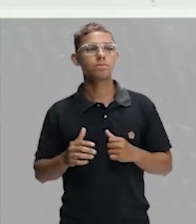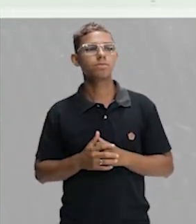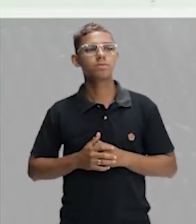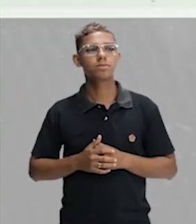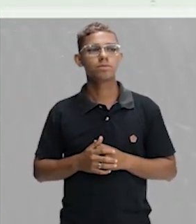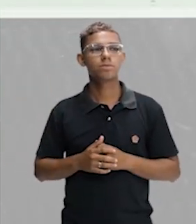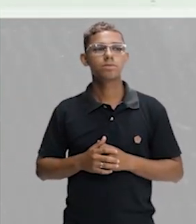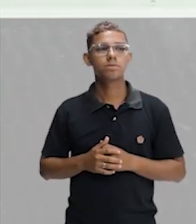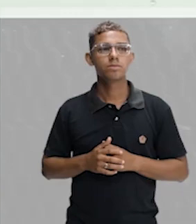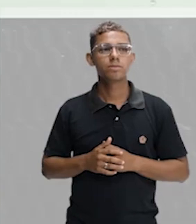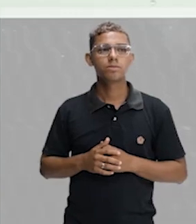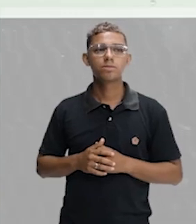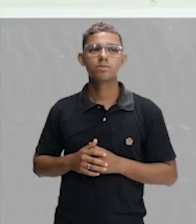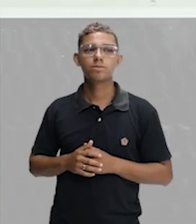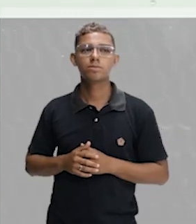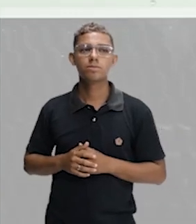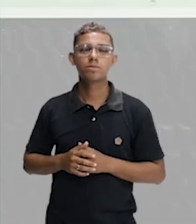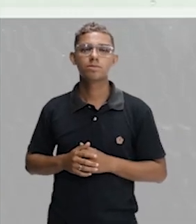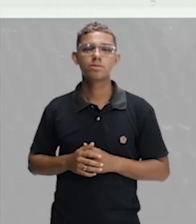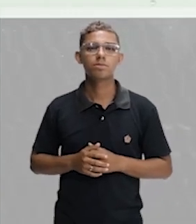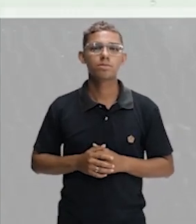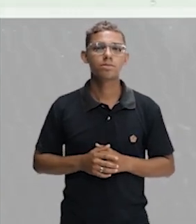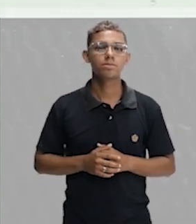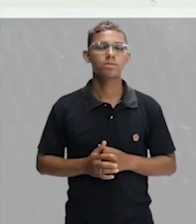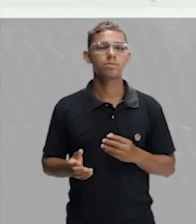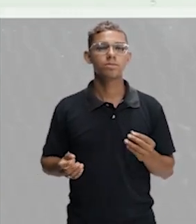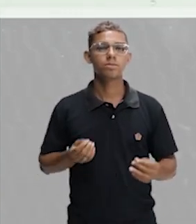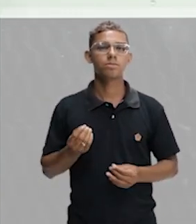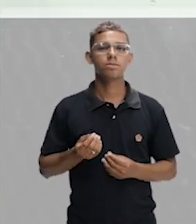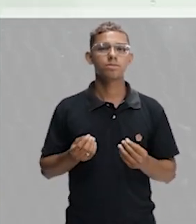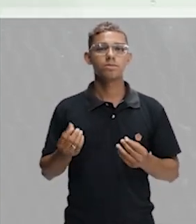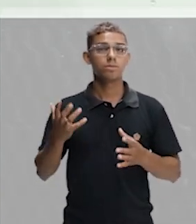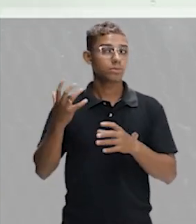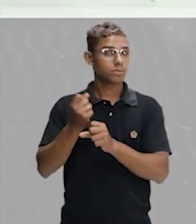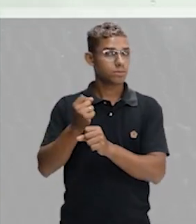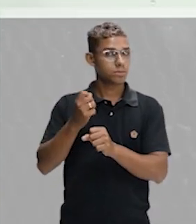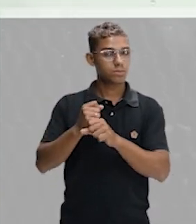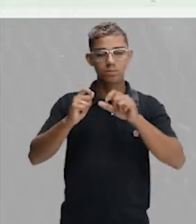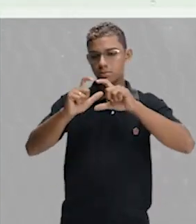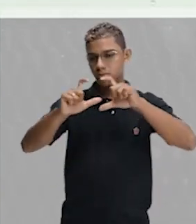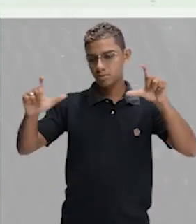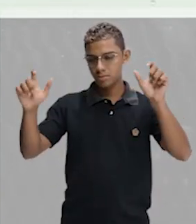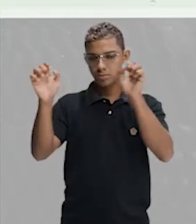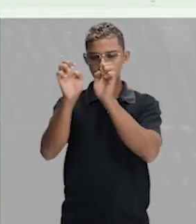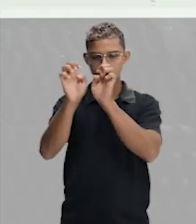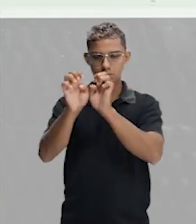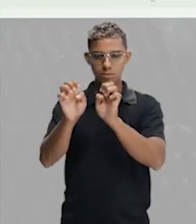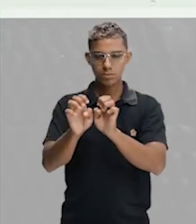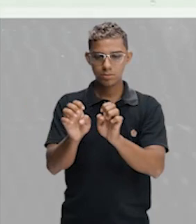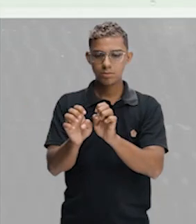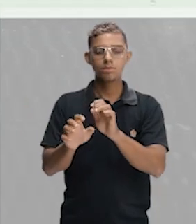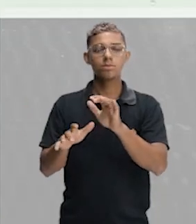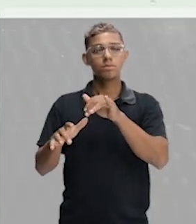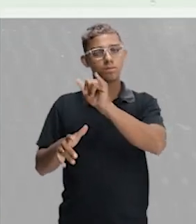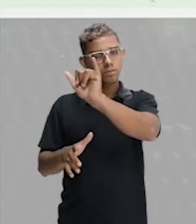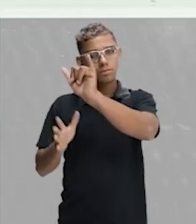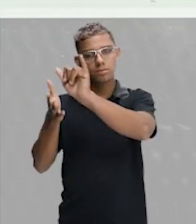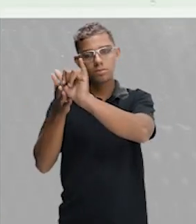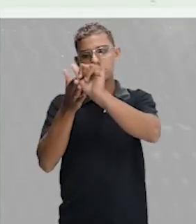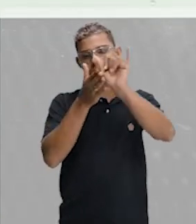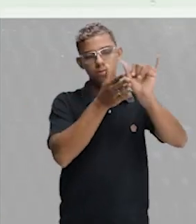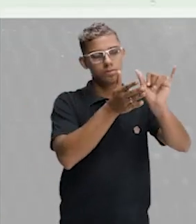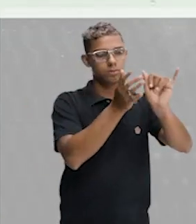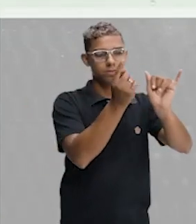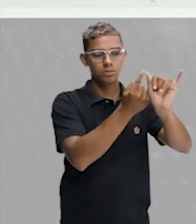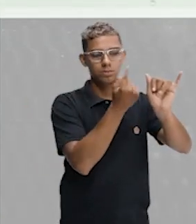escrever equação geral na forma reduzida né na estrutura reduzida baixa o isolar isso tá